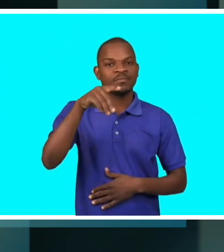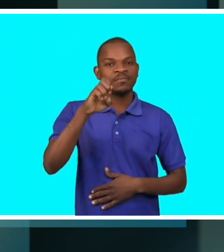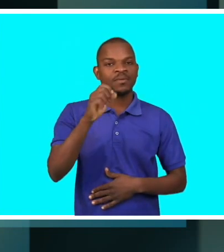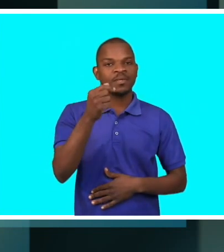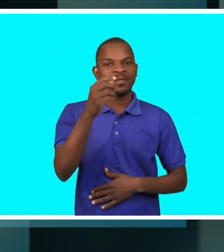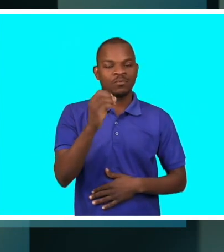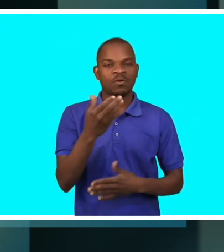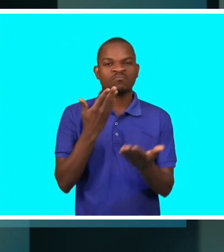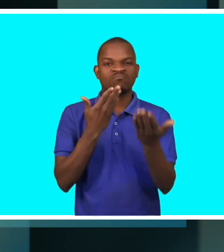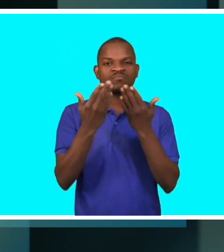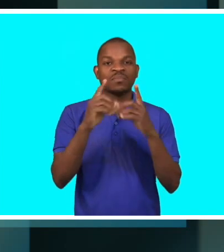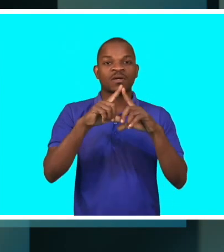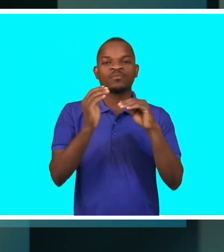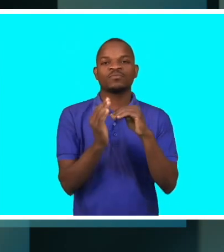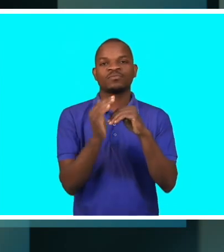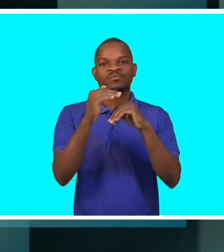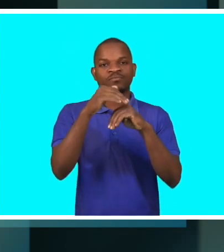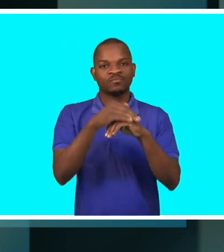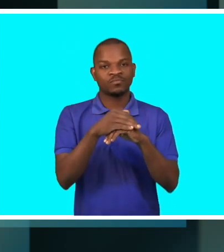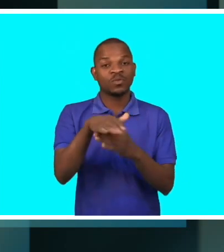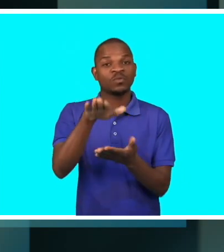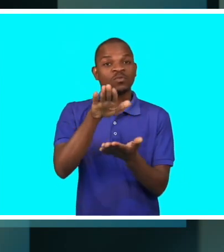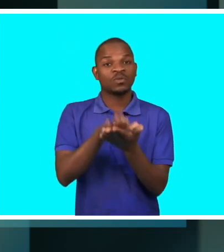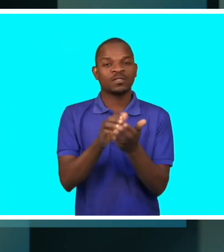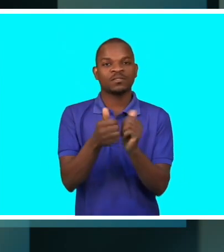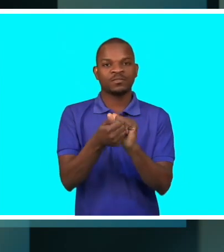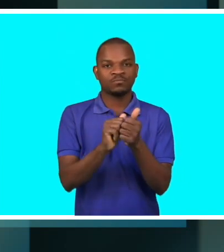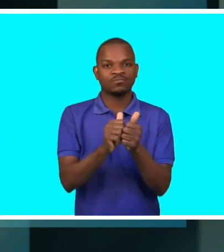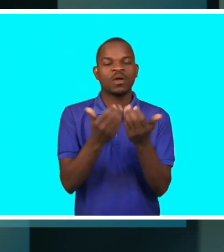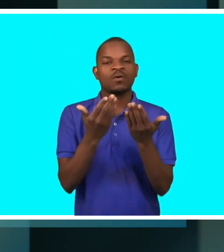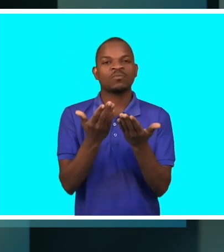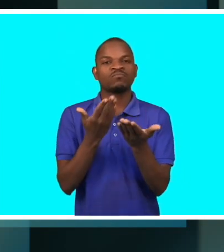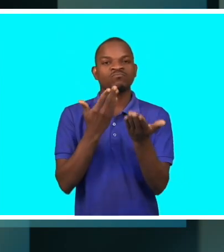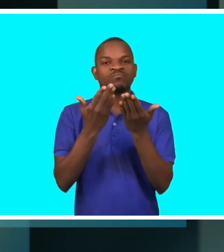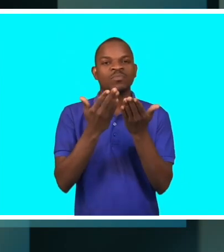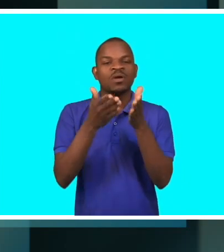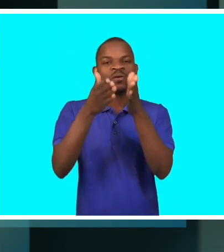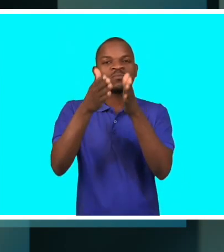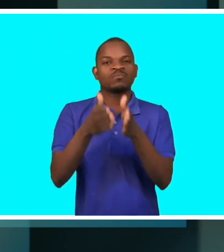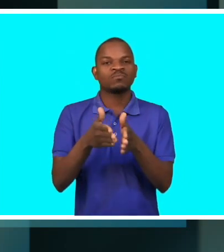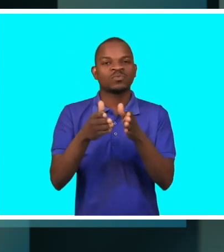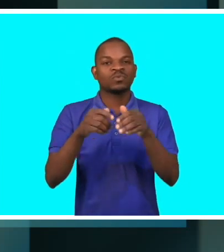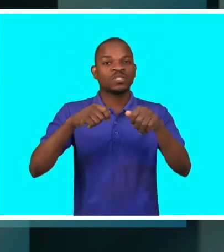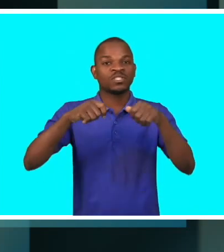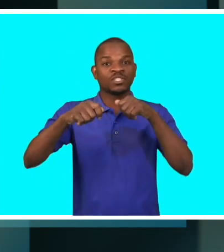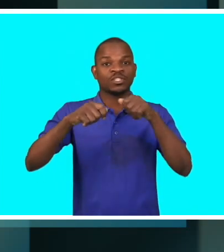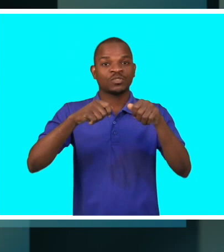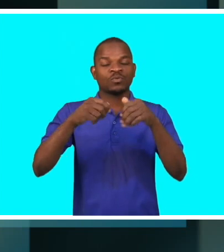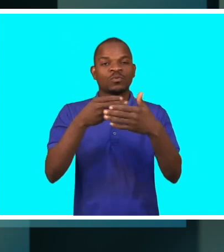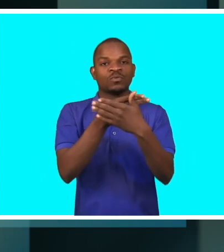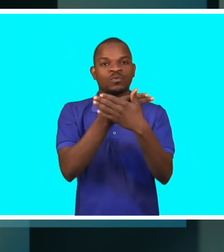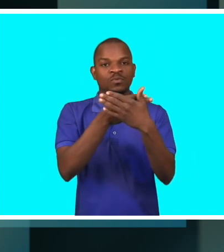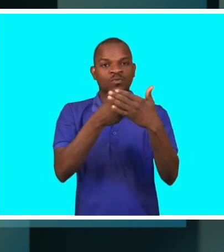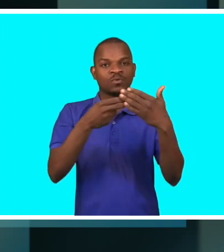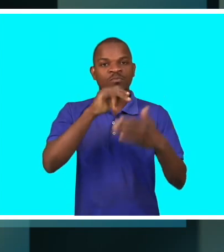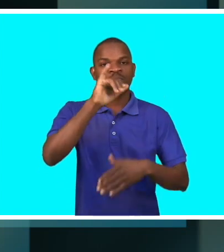conversar em relação à acessibilidade deste recinto desportivo. para tal, vamos conversar com o gestor